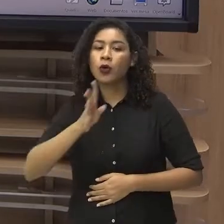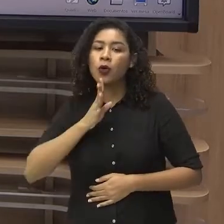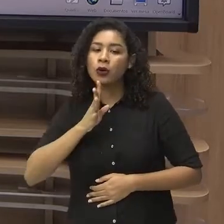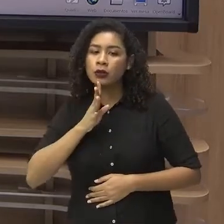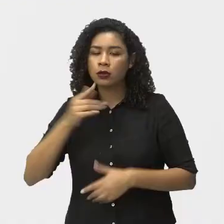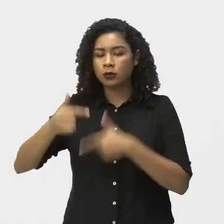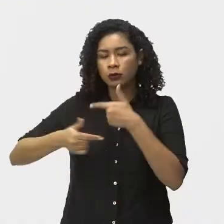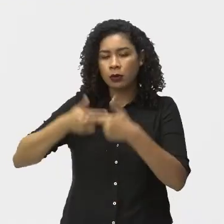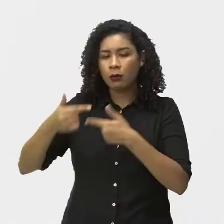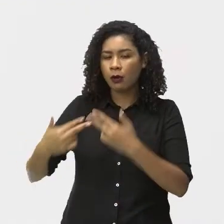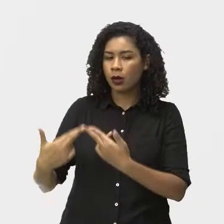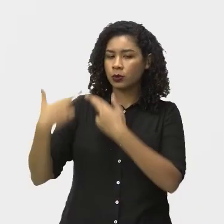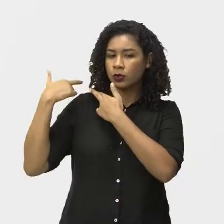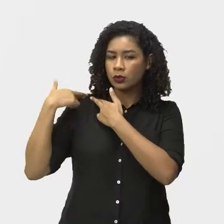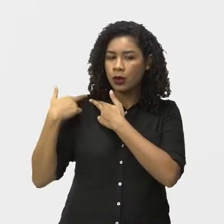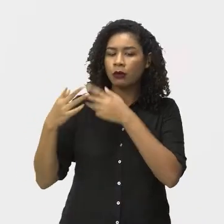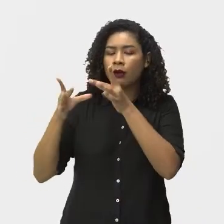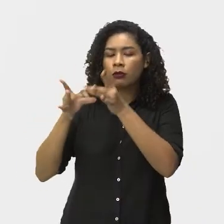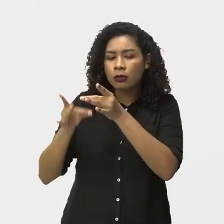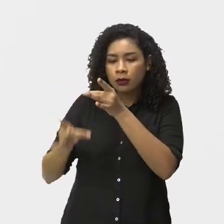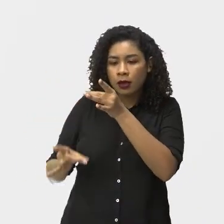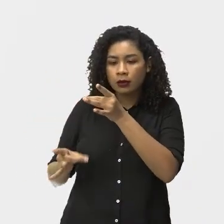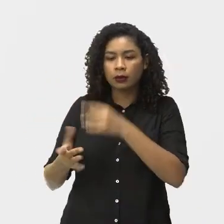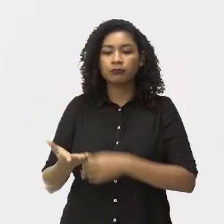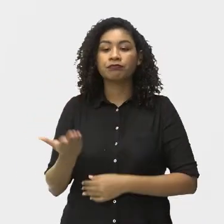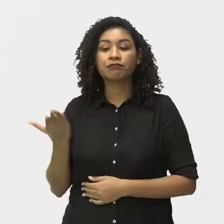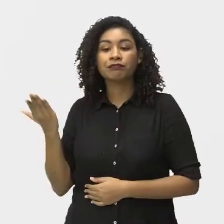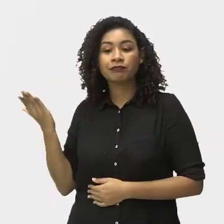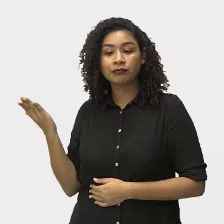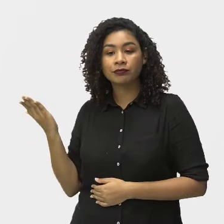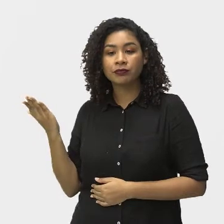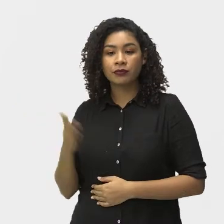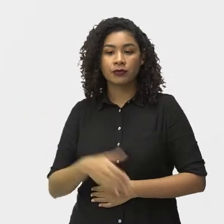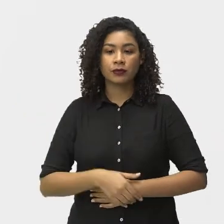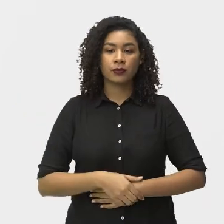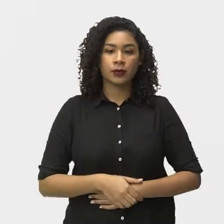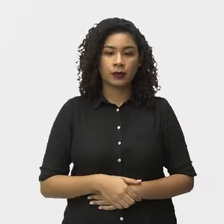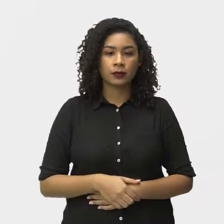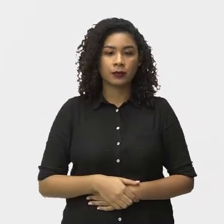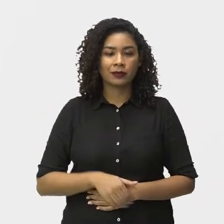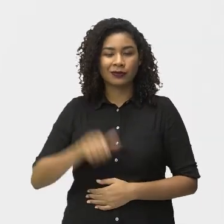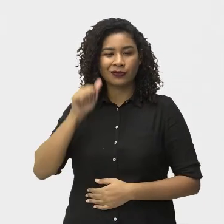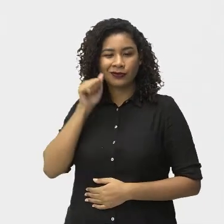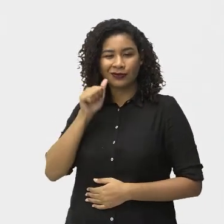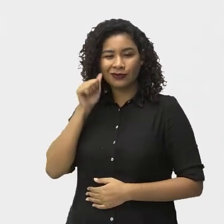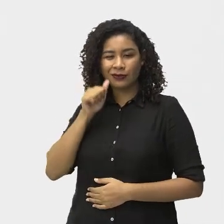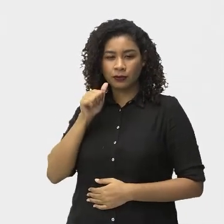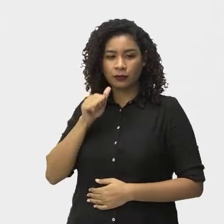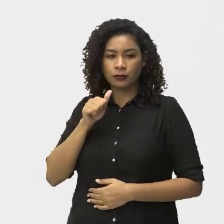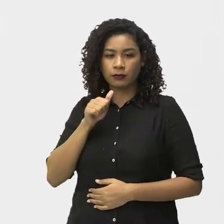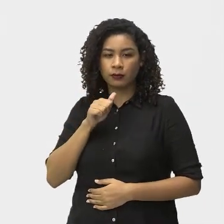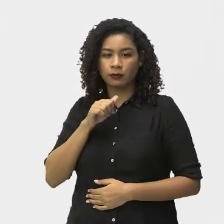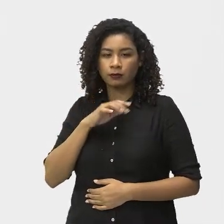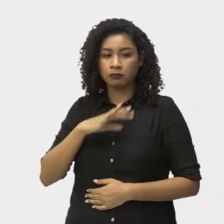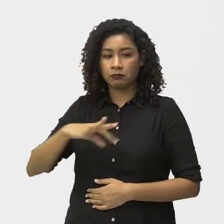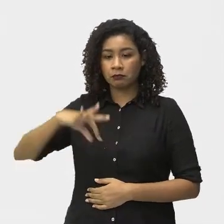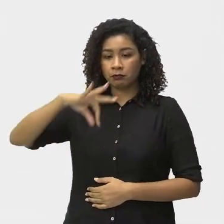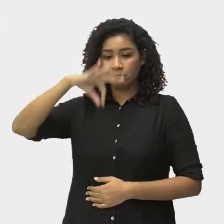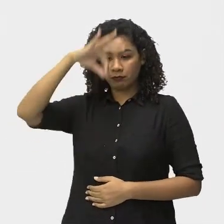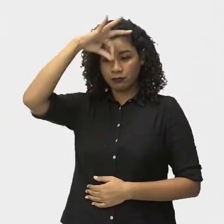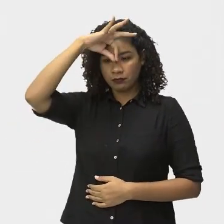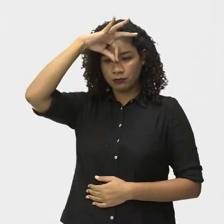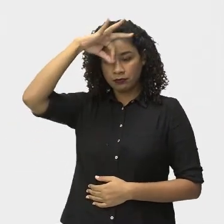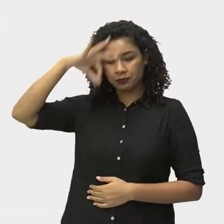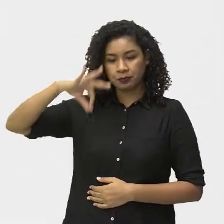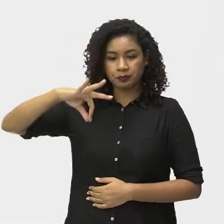cada um deles. Observa aí na nossa imagem. Então, olha só, a gente observa aí a vulva ou pudendo, que é um conjunto